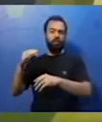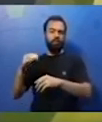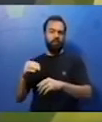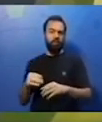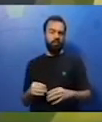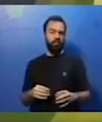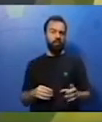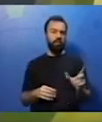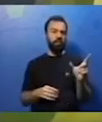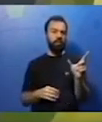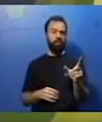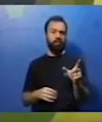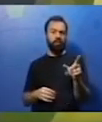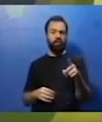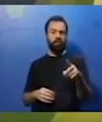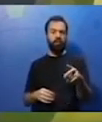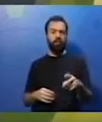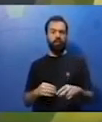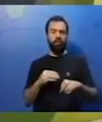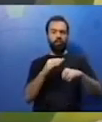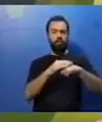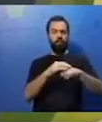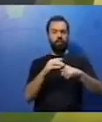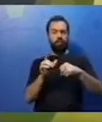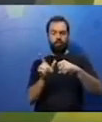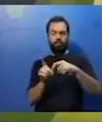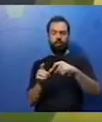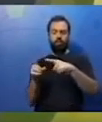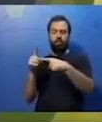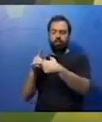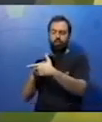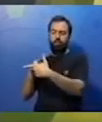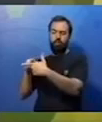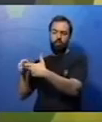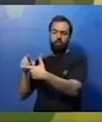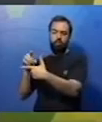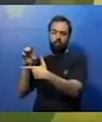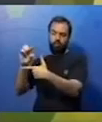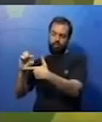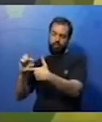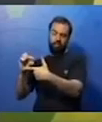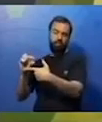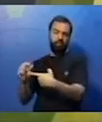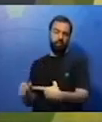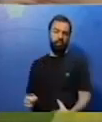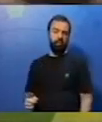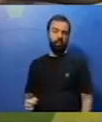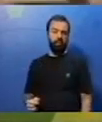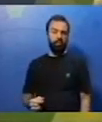esse processo. Divide o maior pelo menor, depois